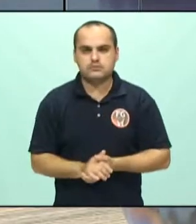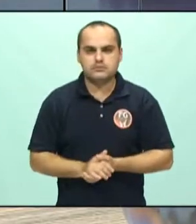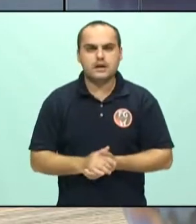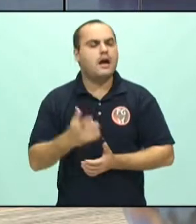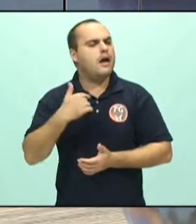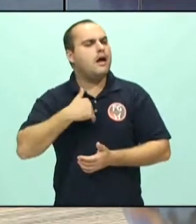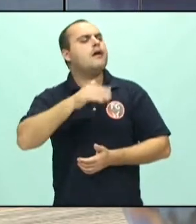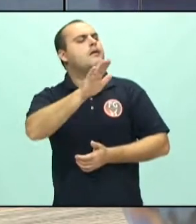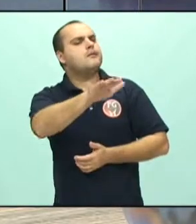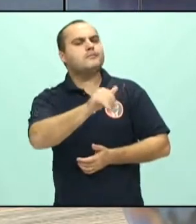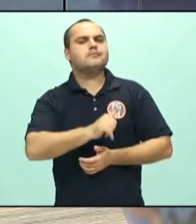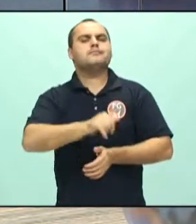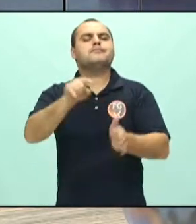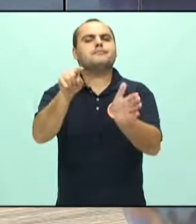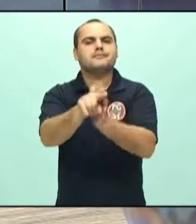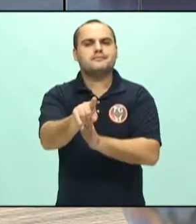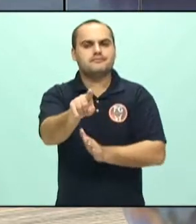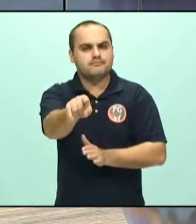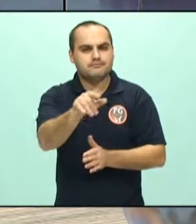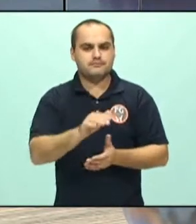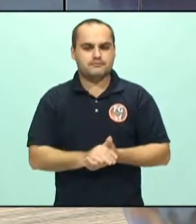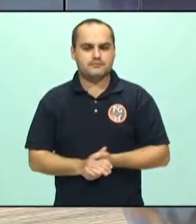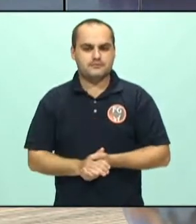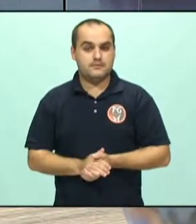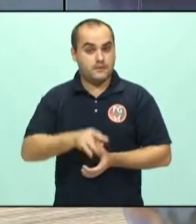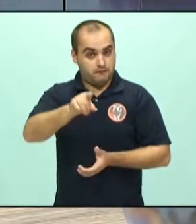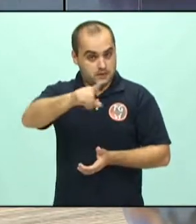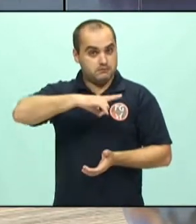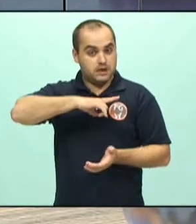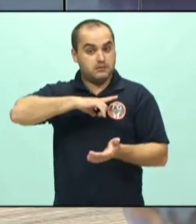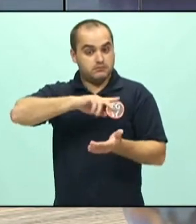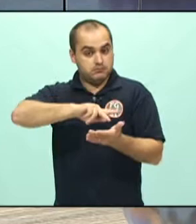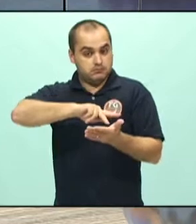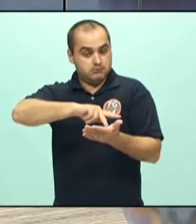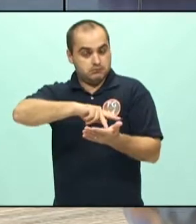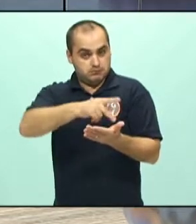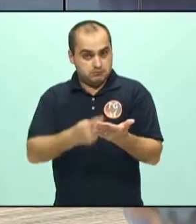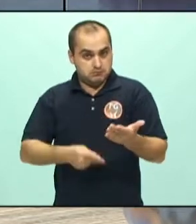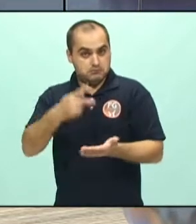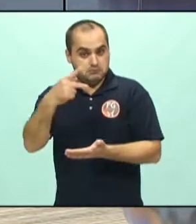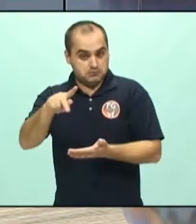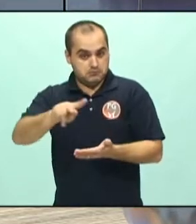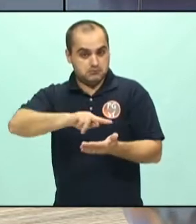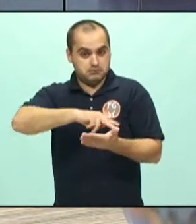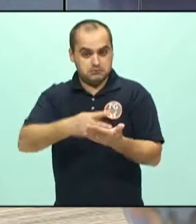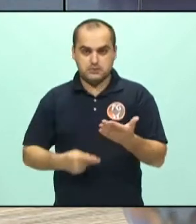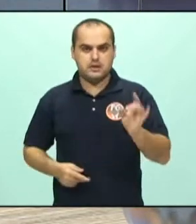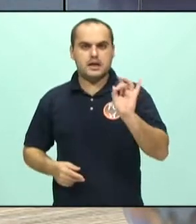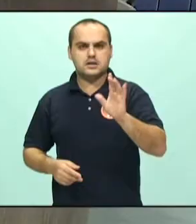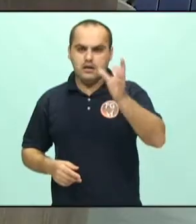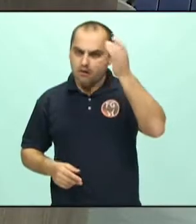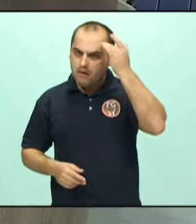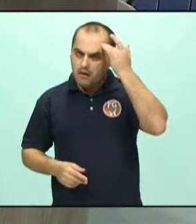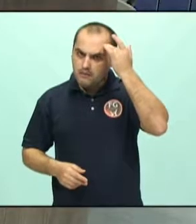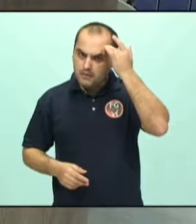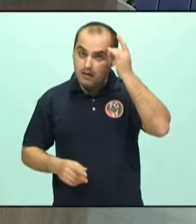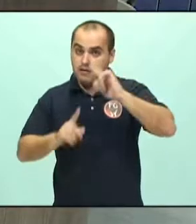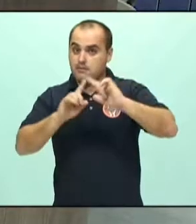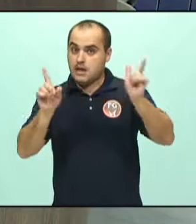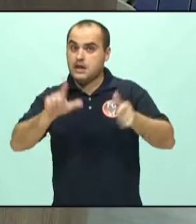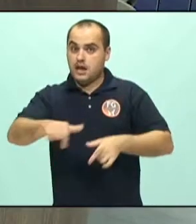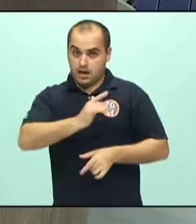ele, o senhor, assim, tem poema, os seus poemas, assim, não são só da cabeça, sim do coração,